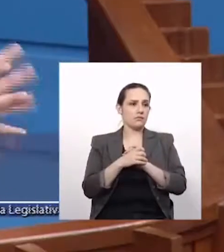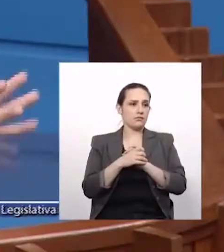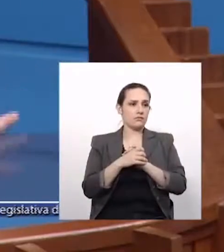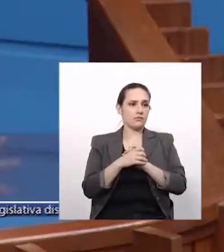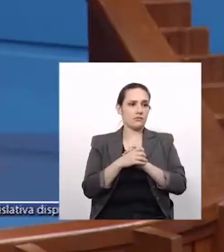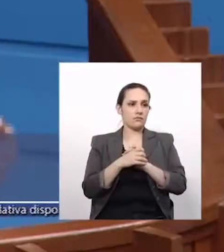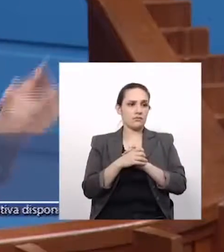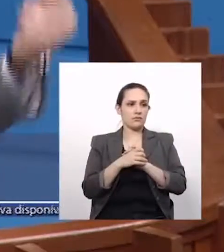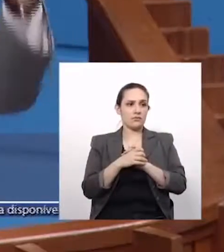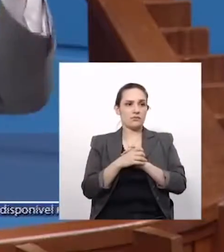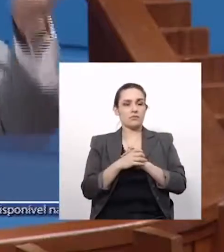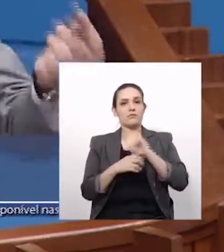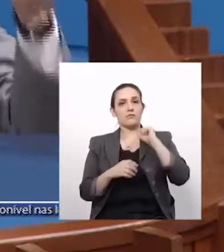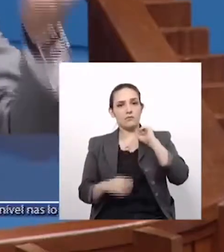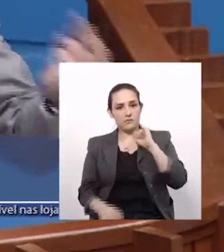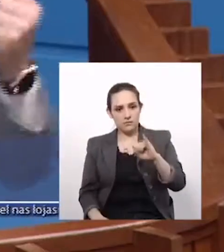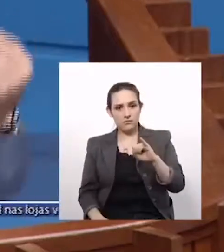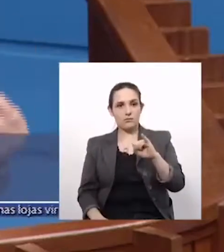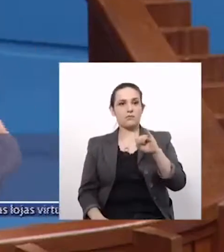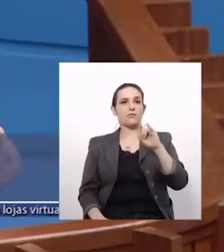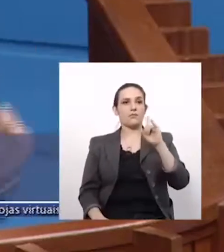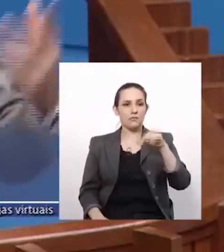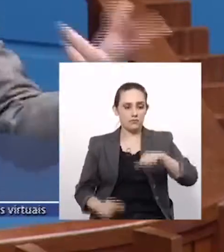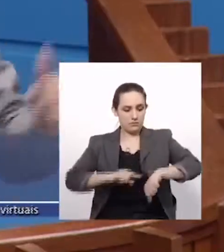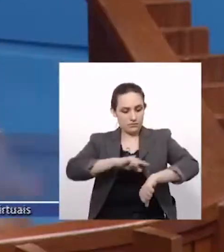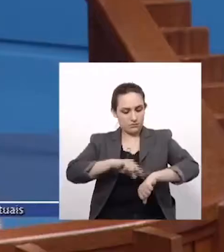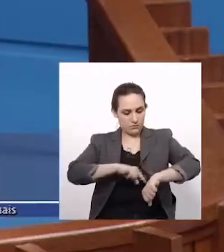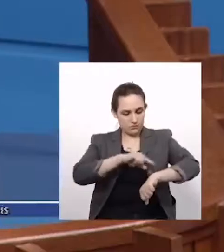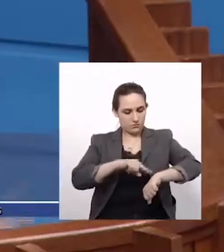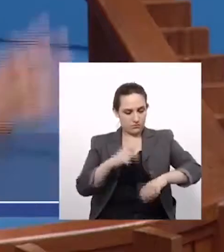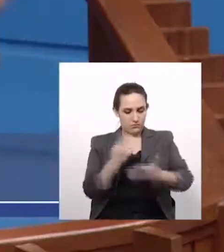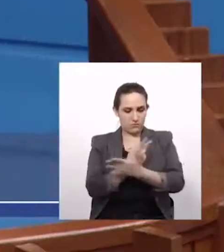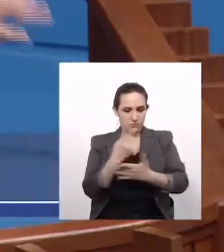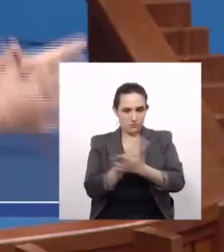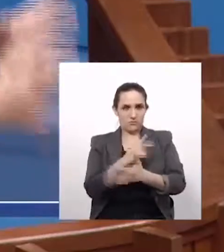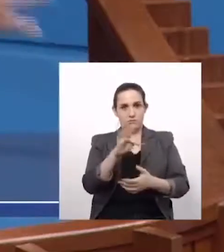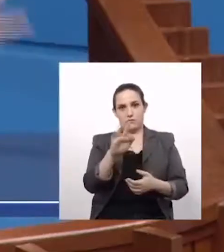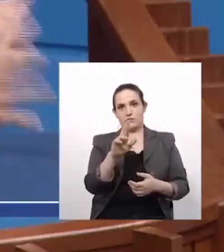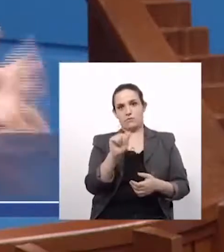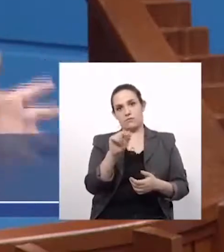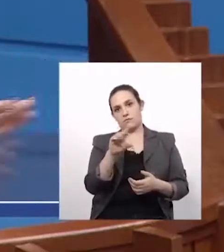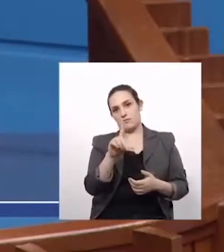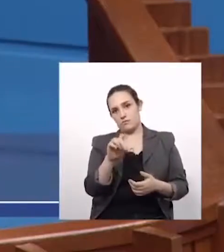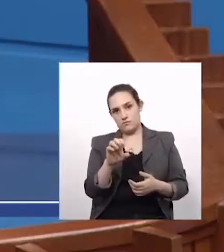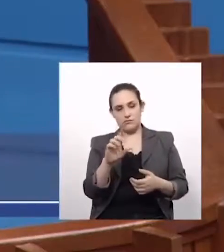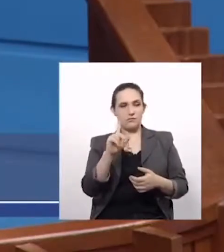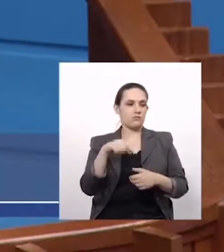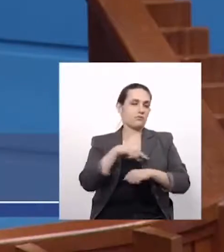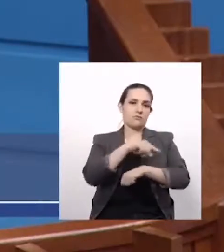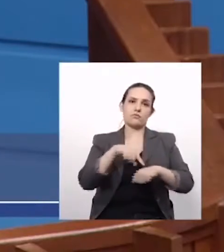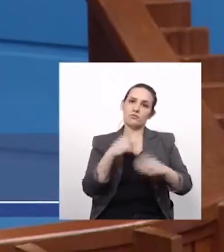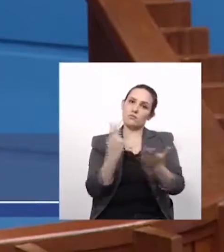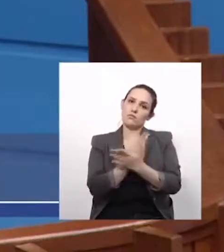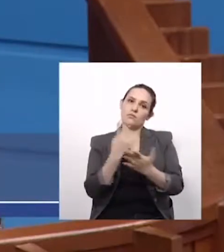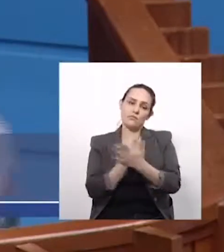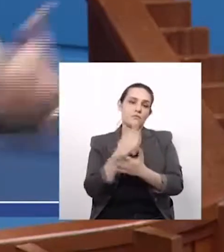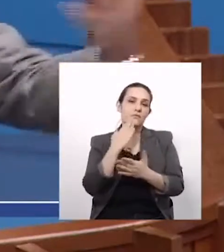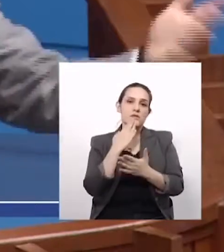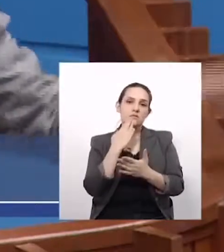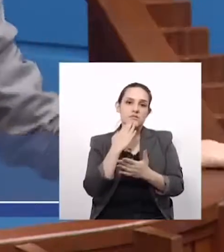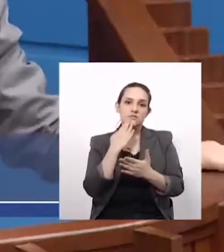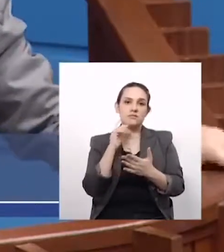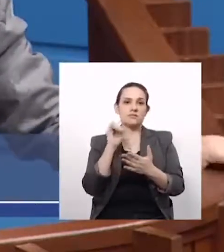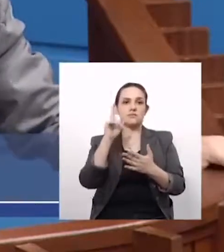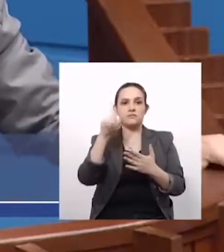conjunto de evidências de que os medidores estão fraudados, de que os medidores não estão medindo de forma adequada, de